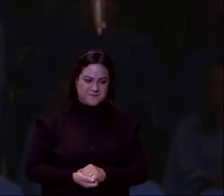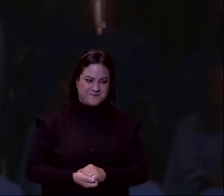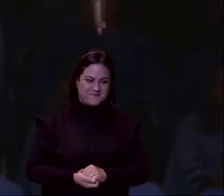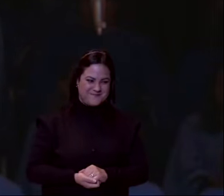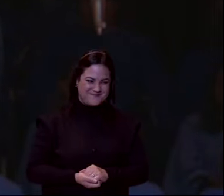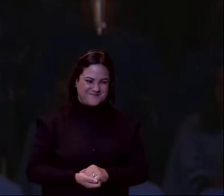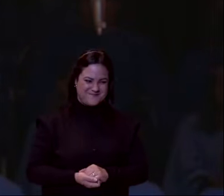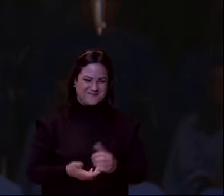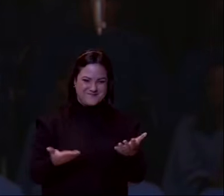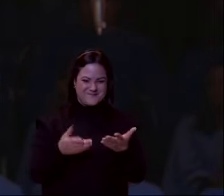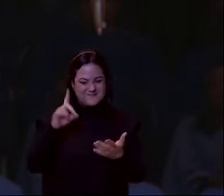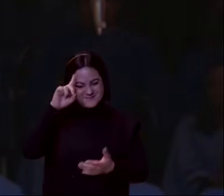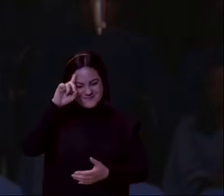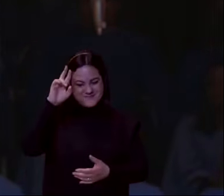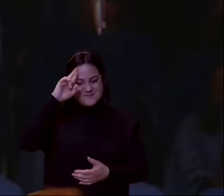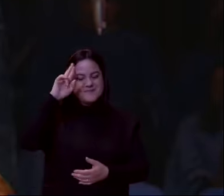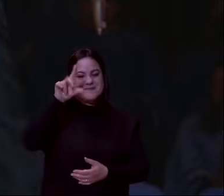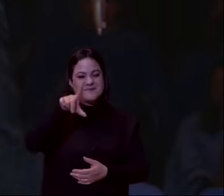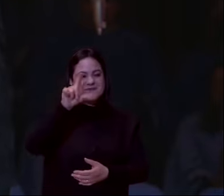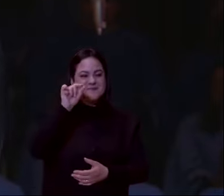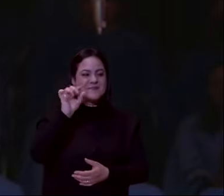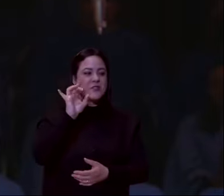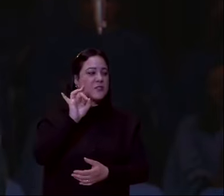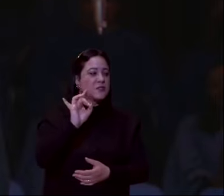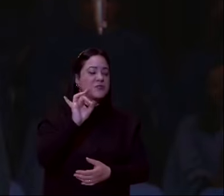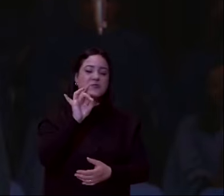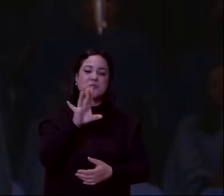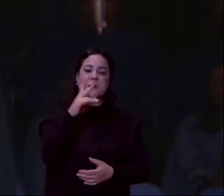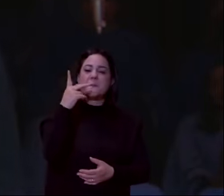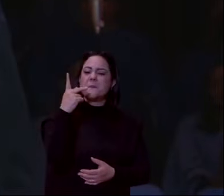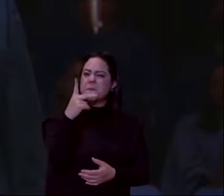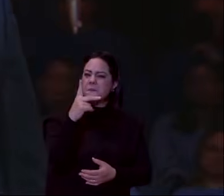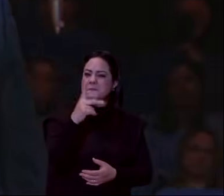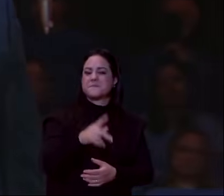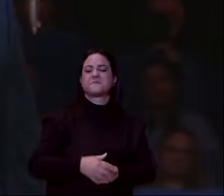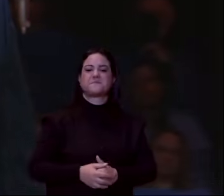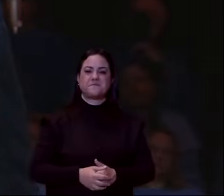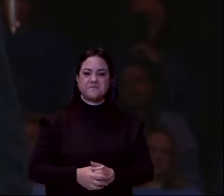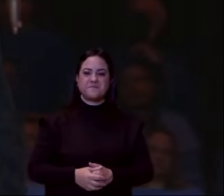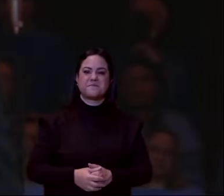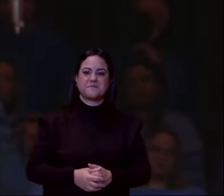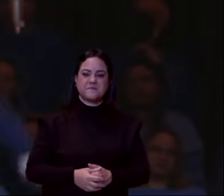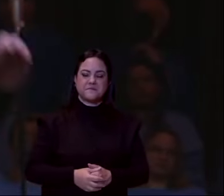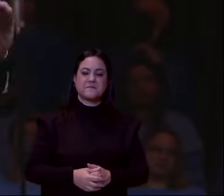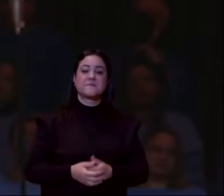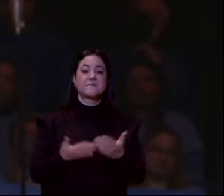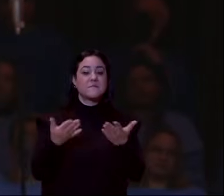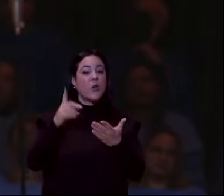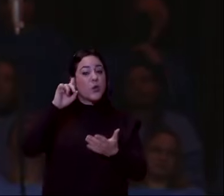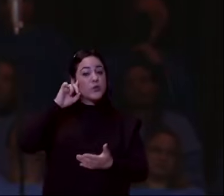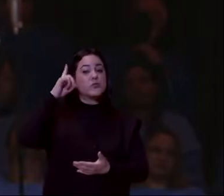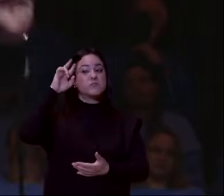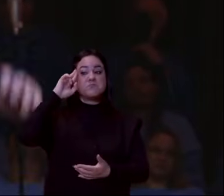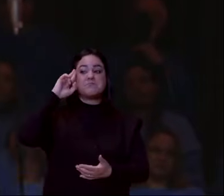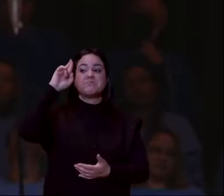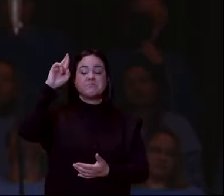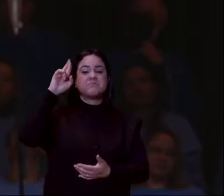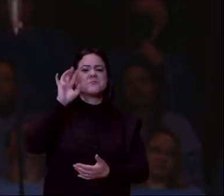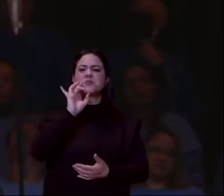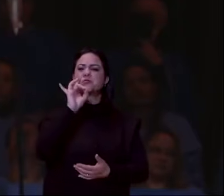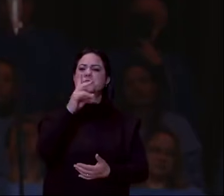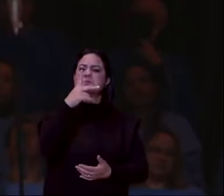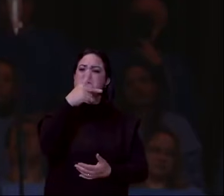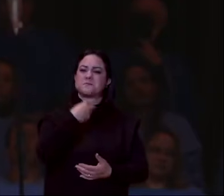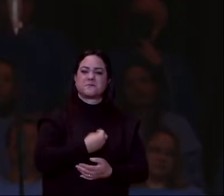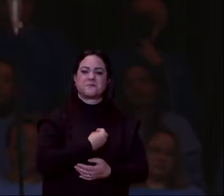Hoje é o dia que o Senhor escolheu só para você. Só para você. Hoje é o dia do Senhor, só para